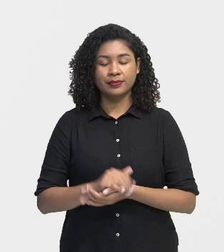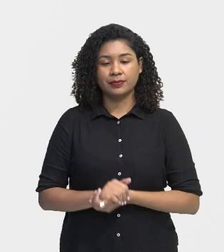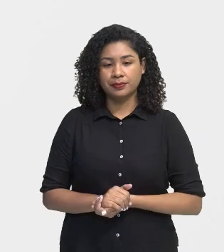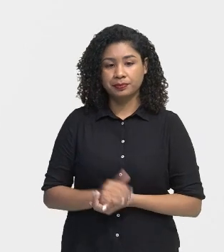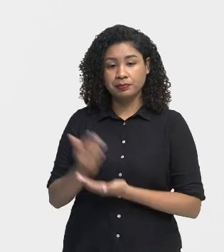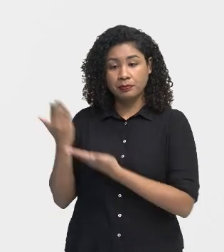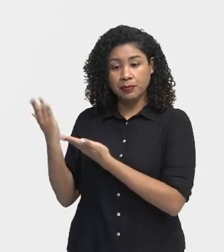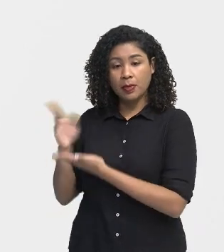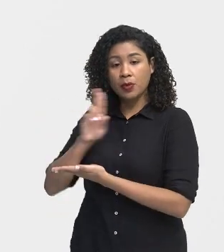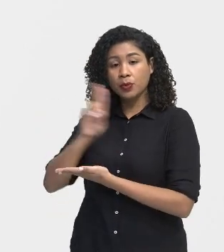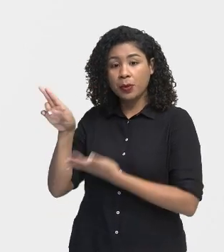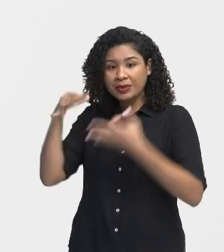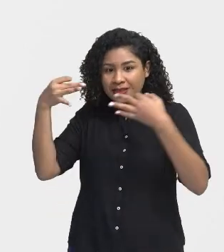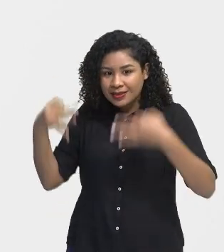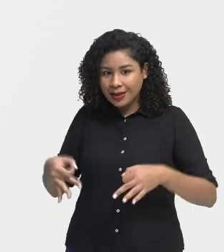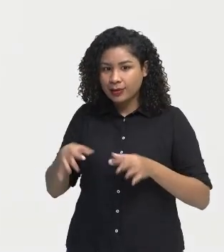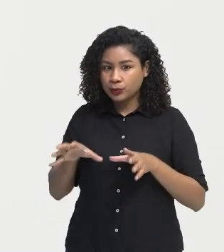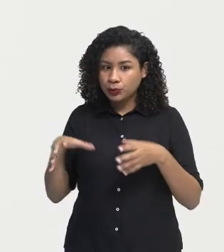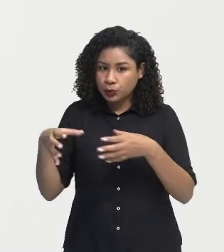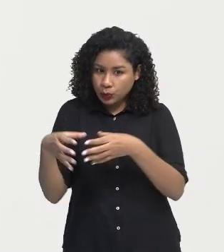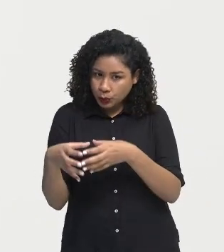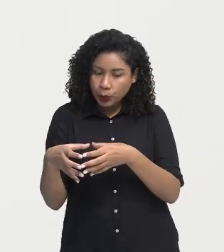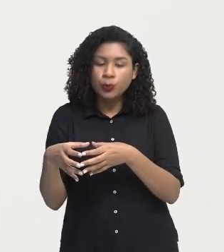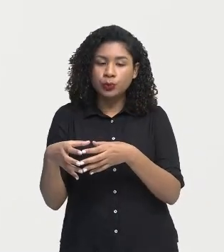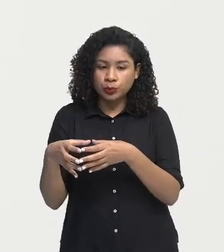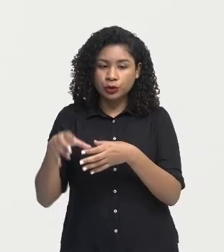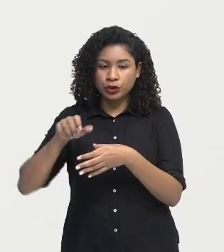da espécie, tá? Que a gente observa.